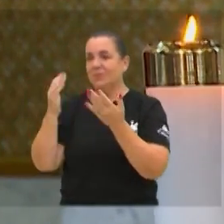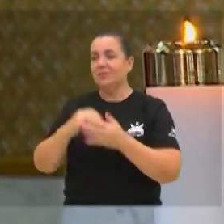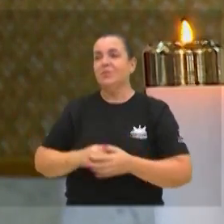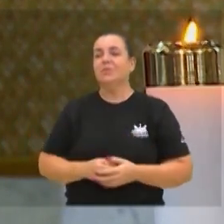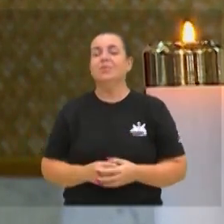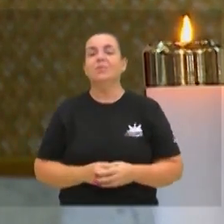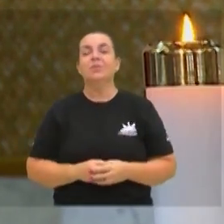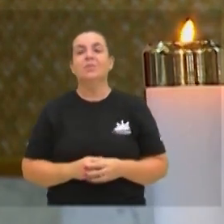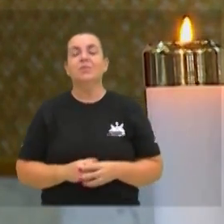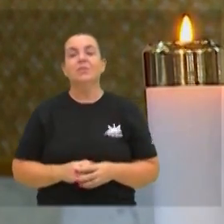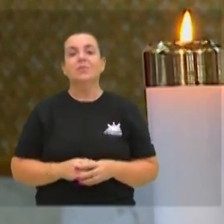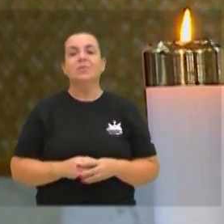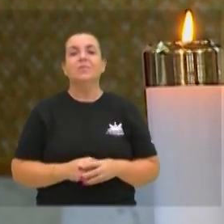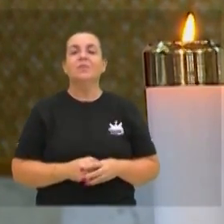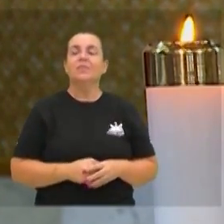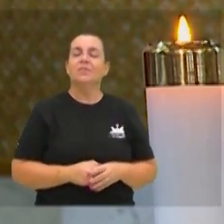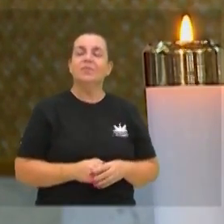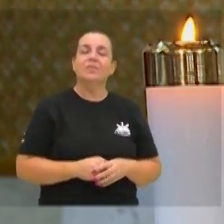adorar-vos, ó